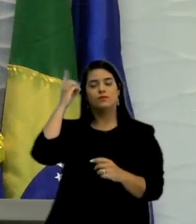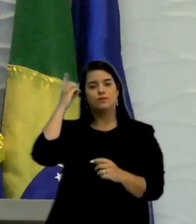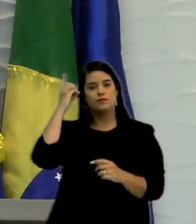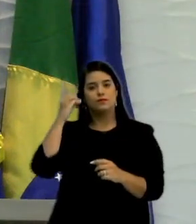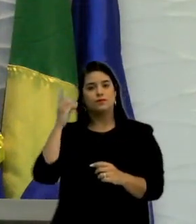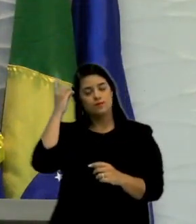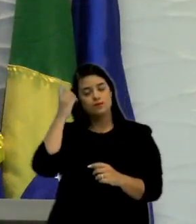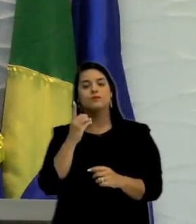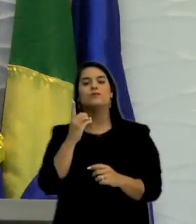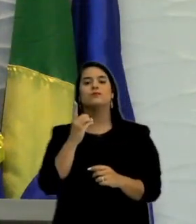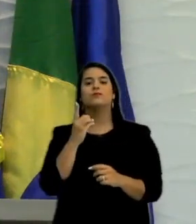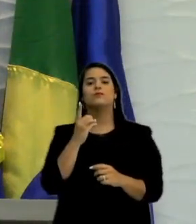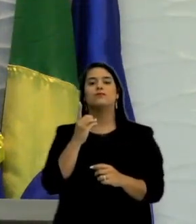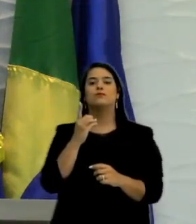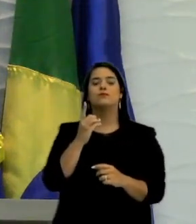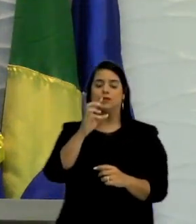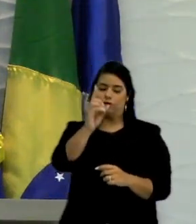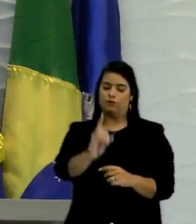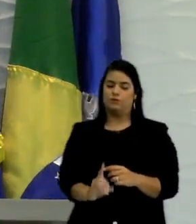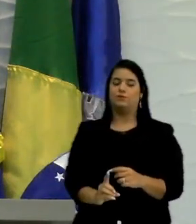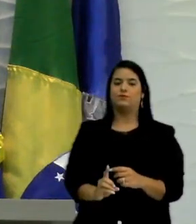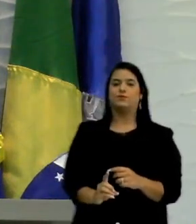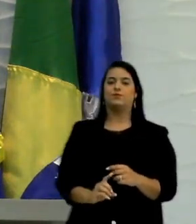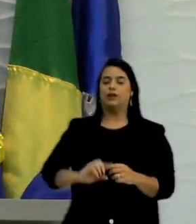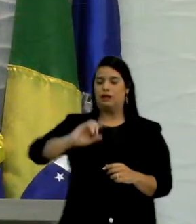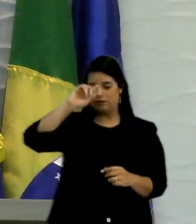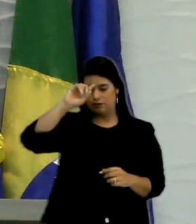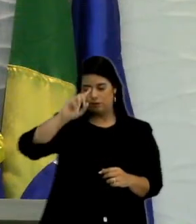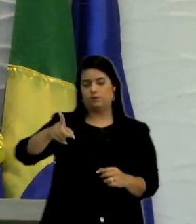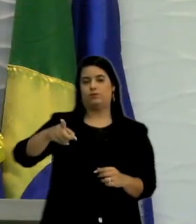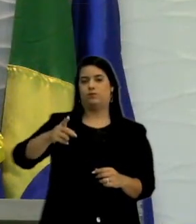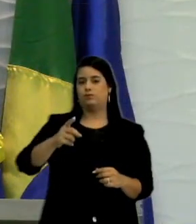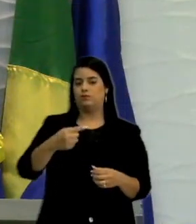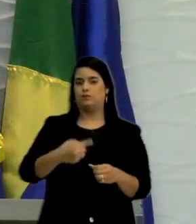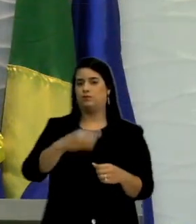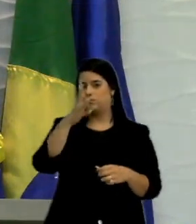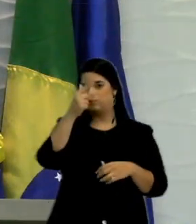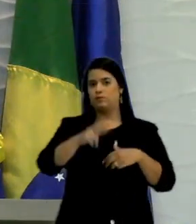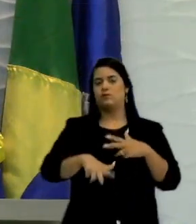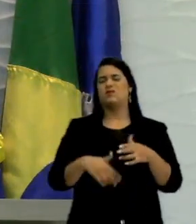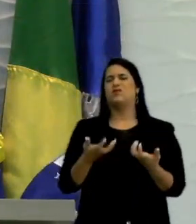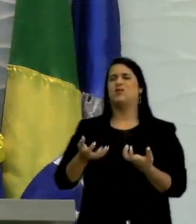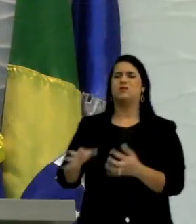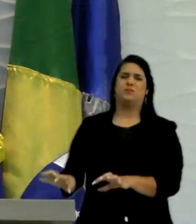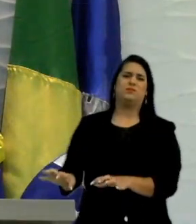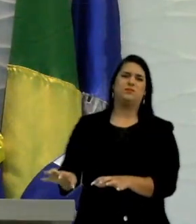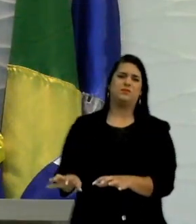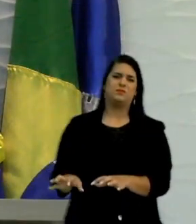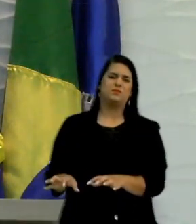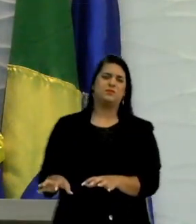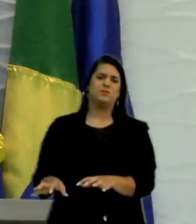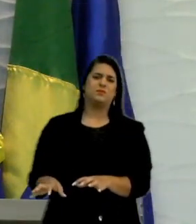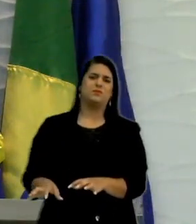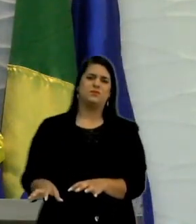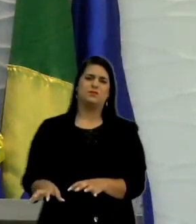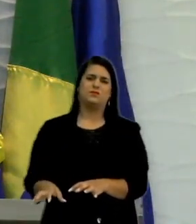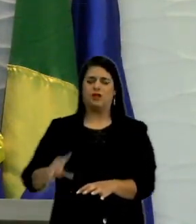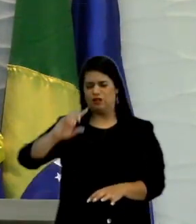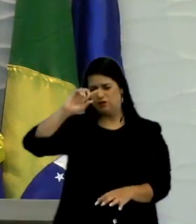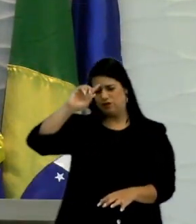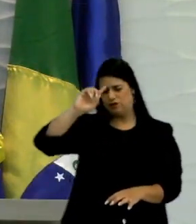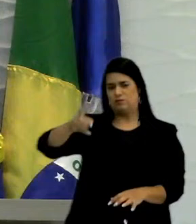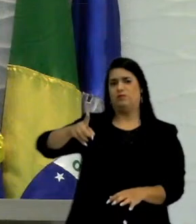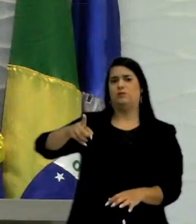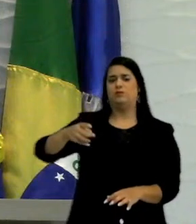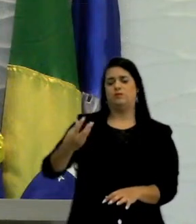em São Bento do Una. E o povo de São Bento não quer mais ser governado por alguém que tem um estilo mão de ferro de governar, como a gente